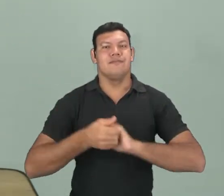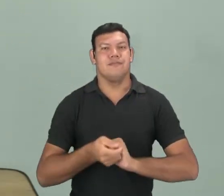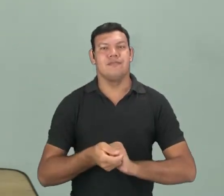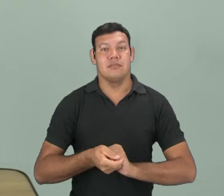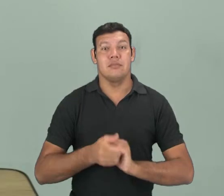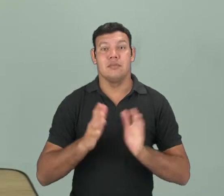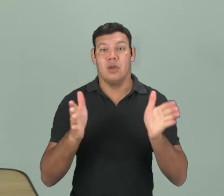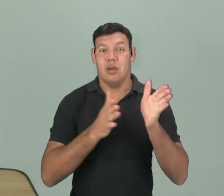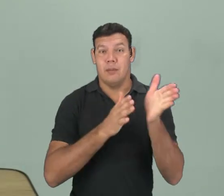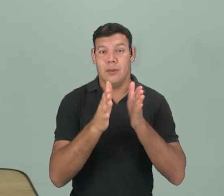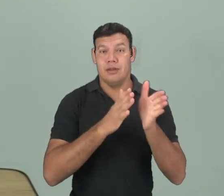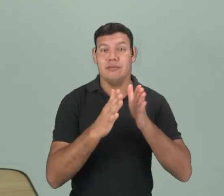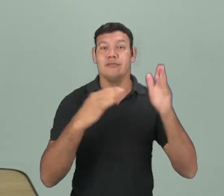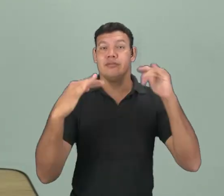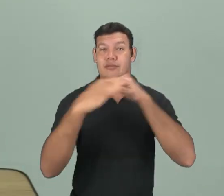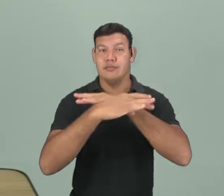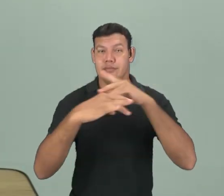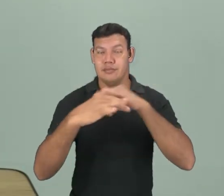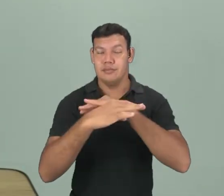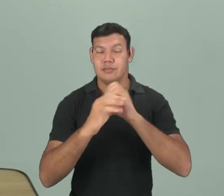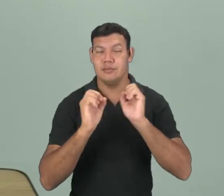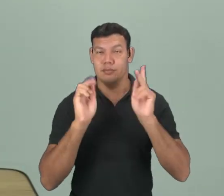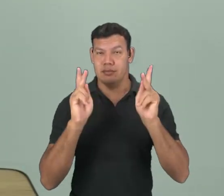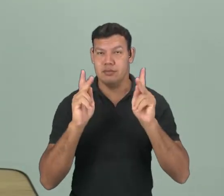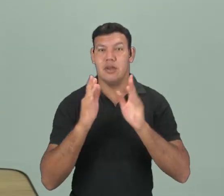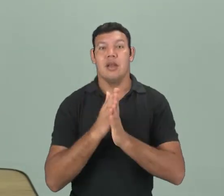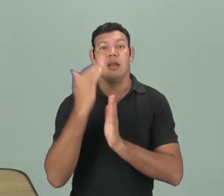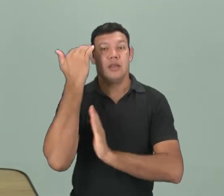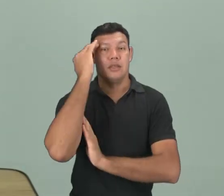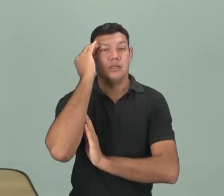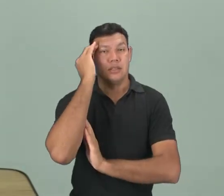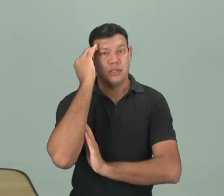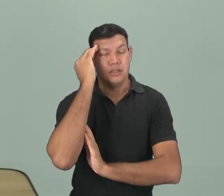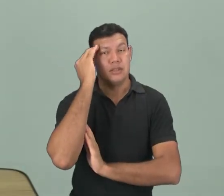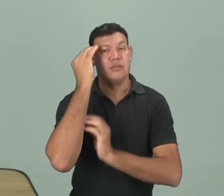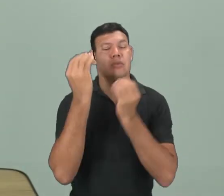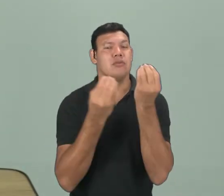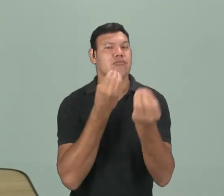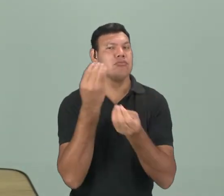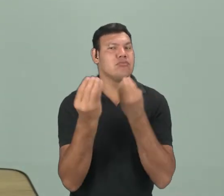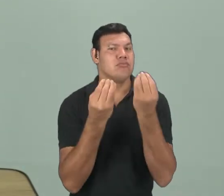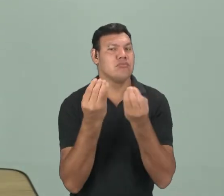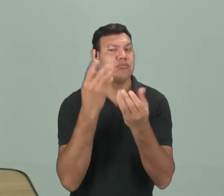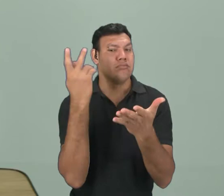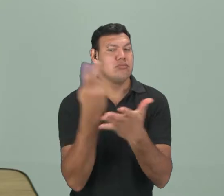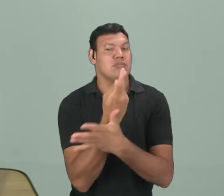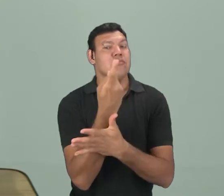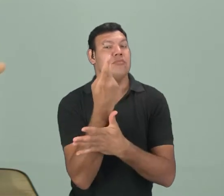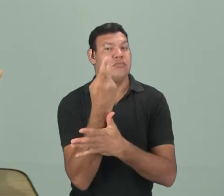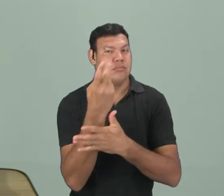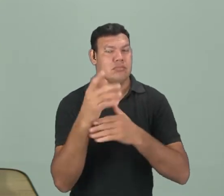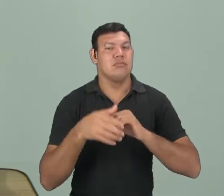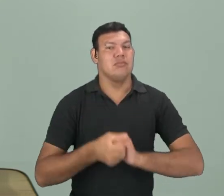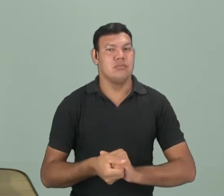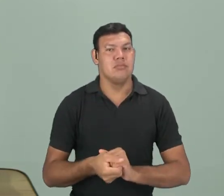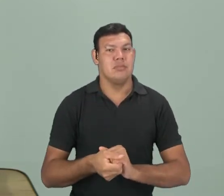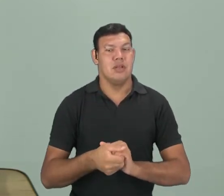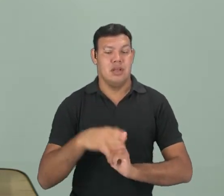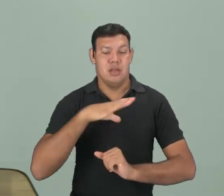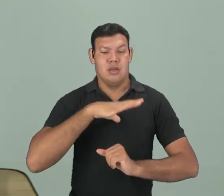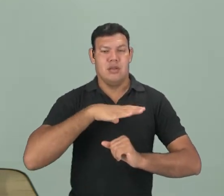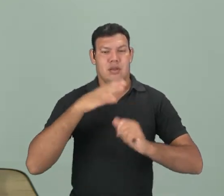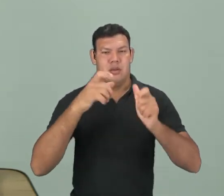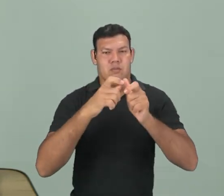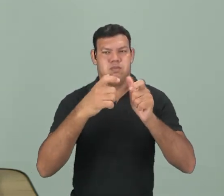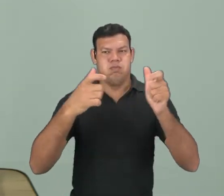Então, esse processo eu chamo de urbanização. E a gente vai entender como aconteceu isso, esse crescimento dessas cidades. Como